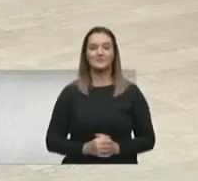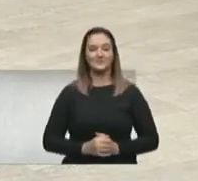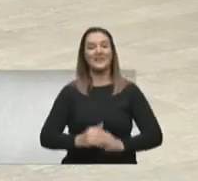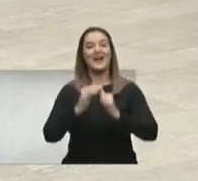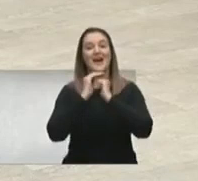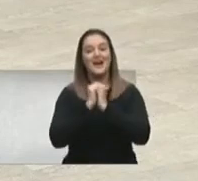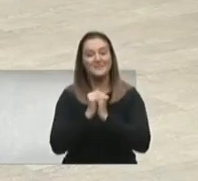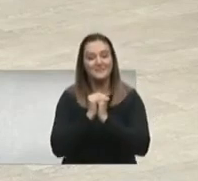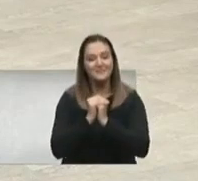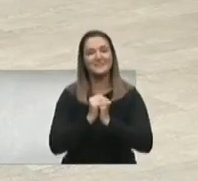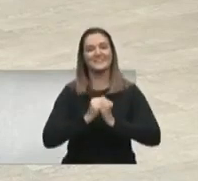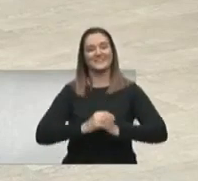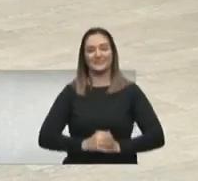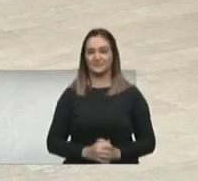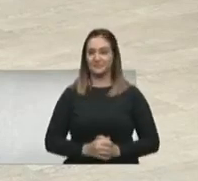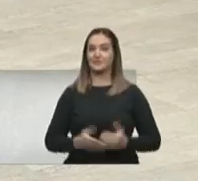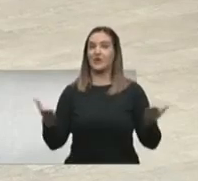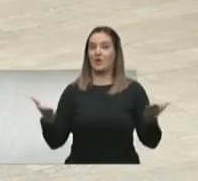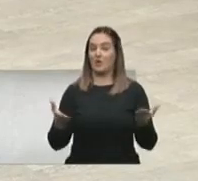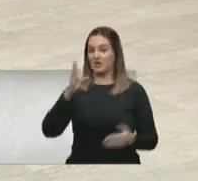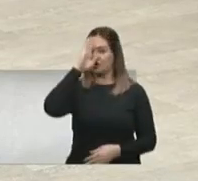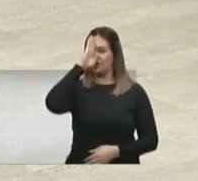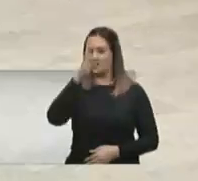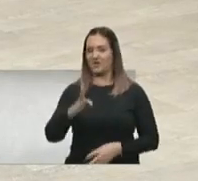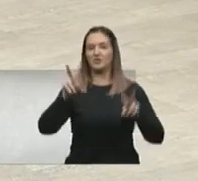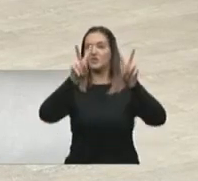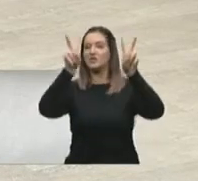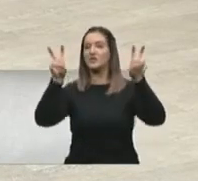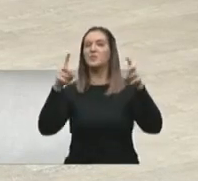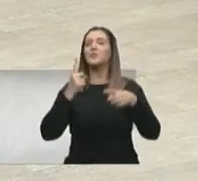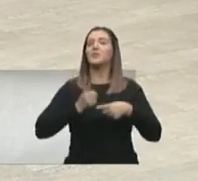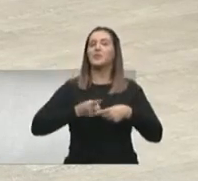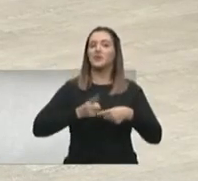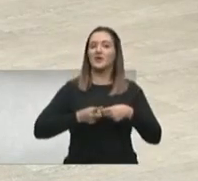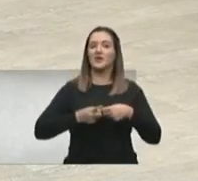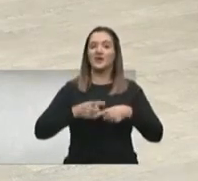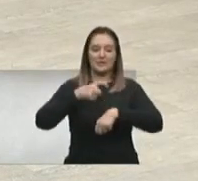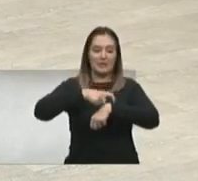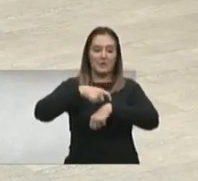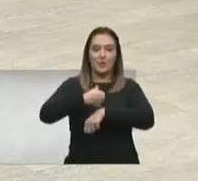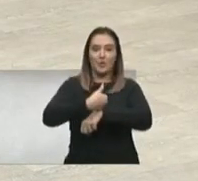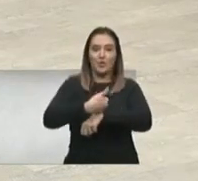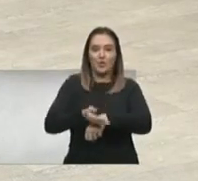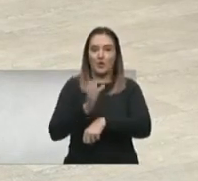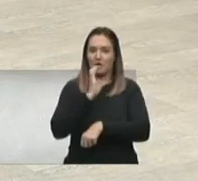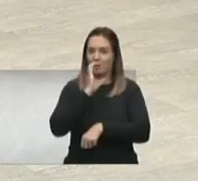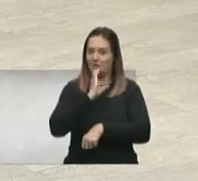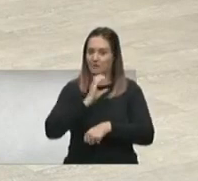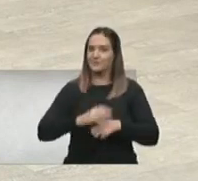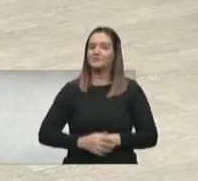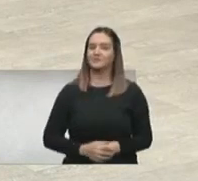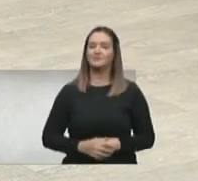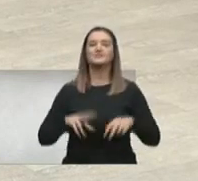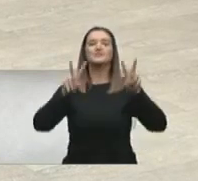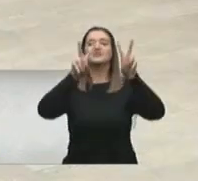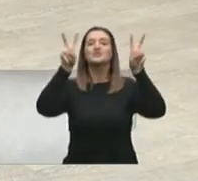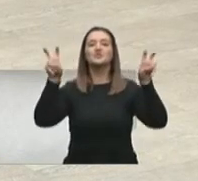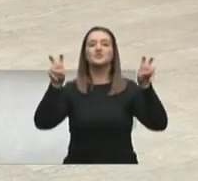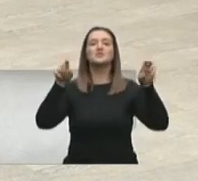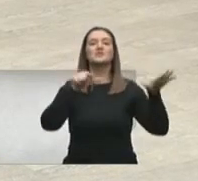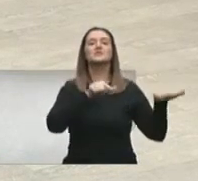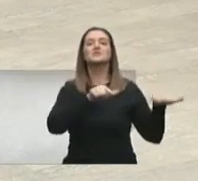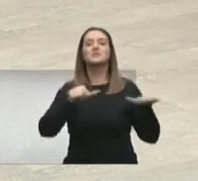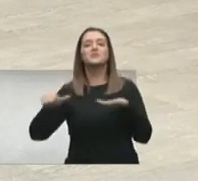Amém. Nós vamos direto ao tema, porque nós sabemos que os minutos aqui são muito preciosos. O título da